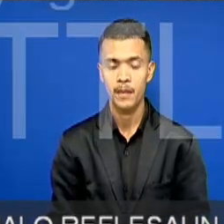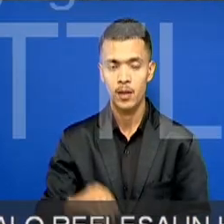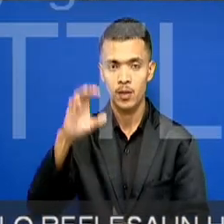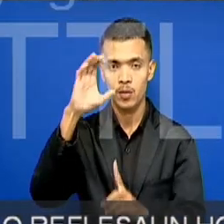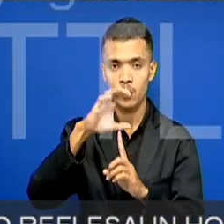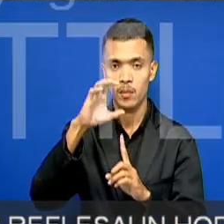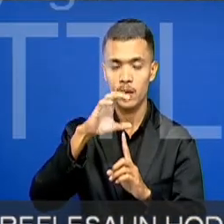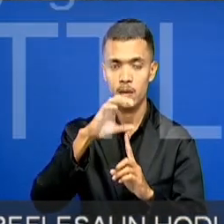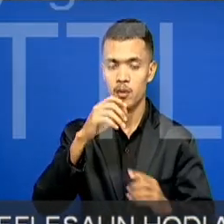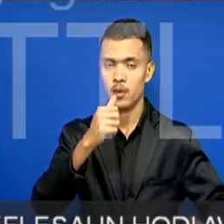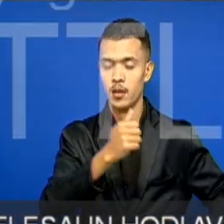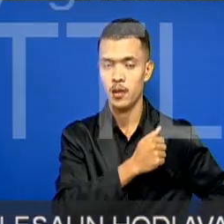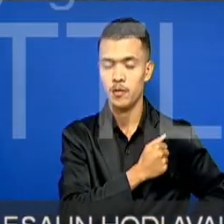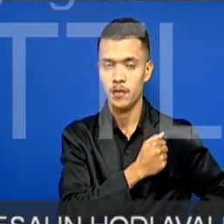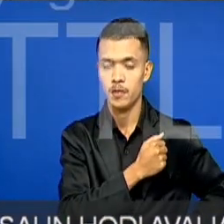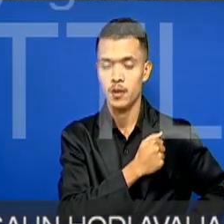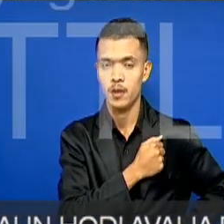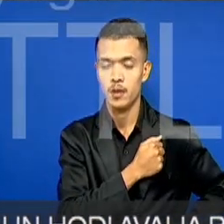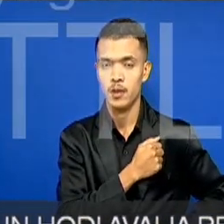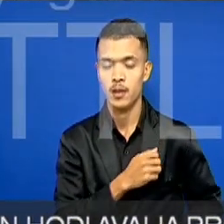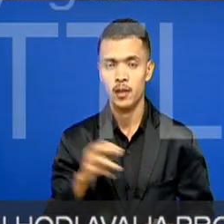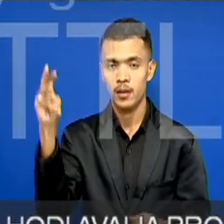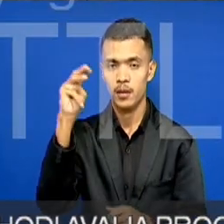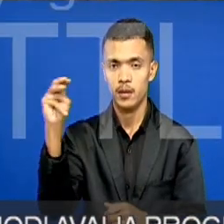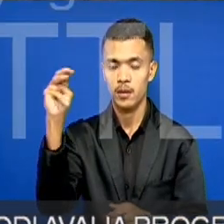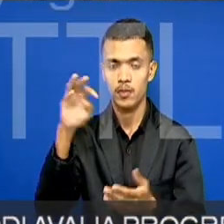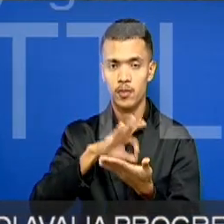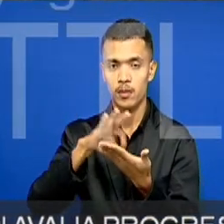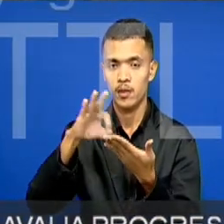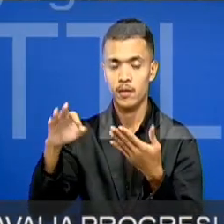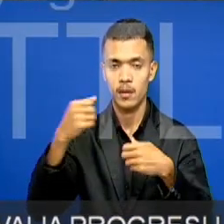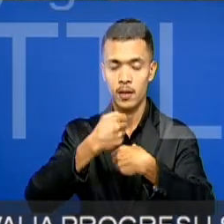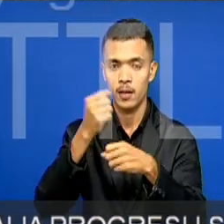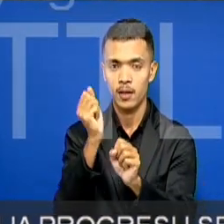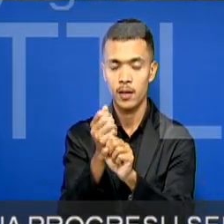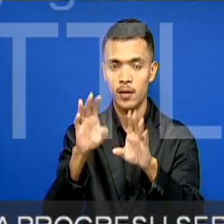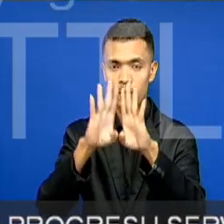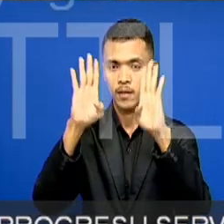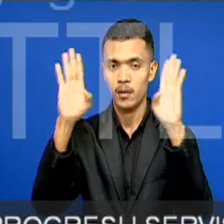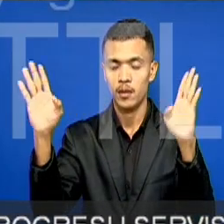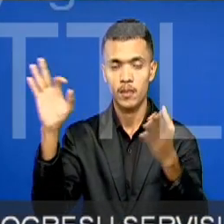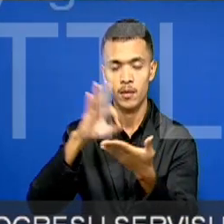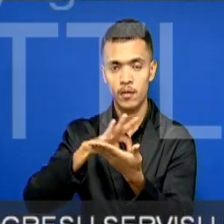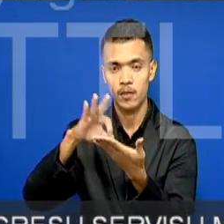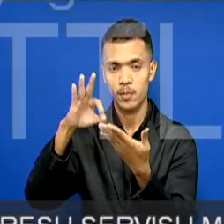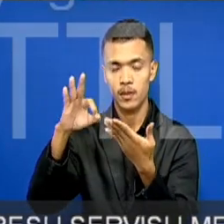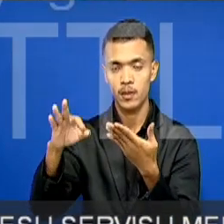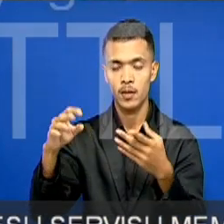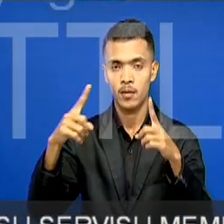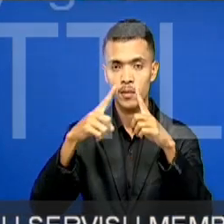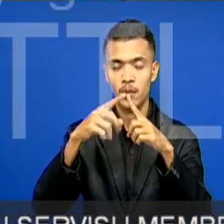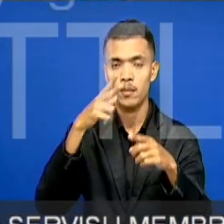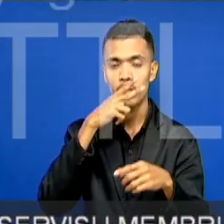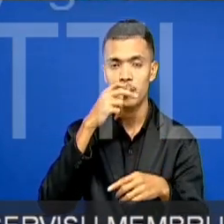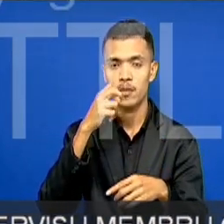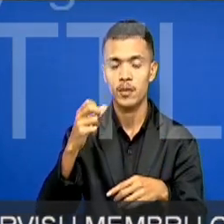Comando Valentil Força Defesa Timor-Leste, segunda-feira, né? Halo abertura ba curso promoção capitão no curso Lian